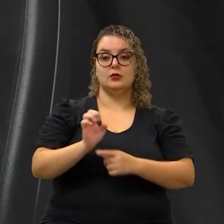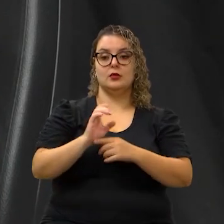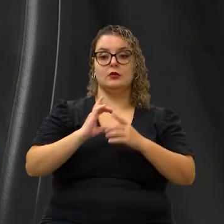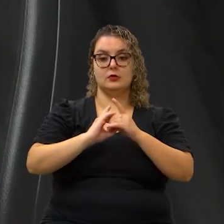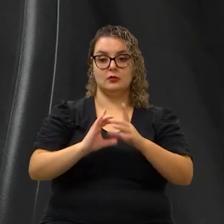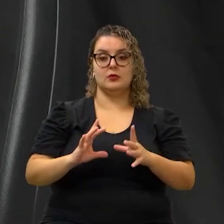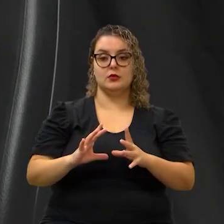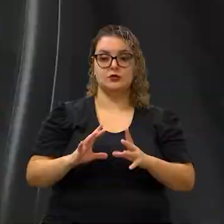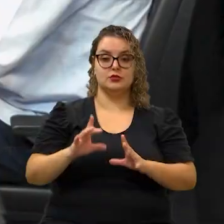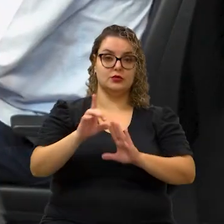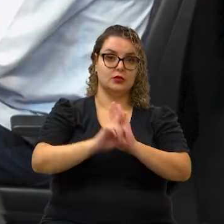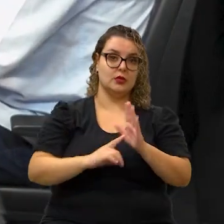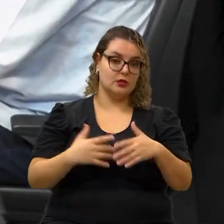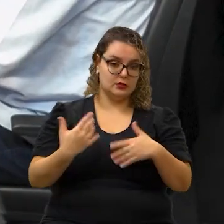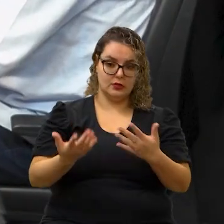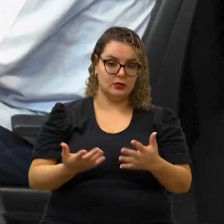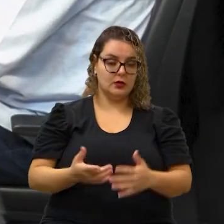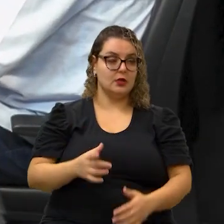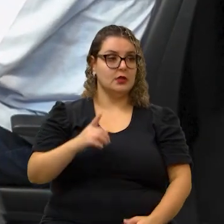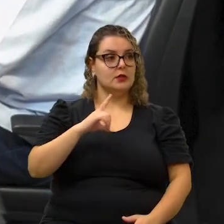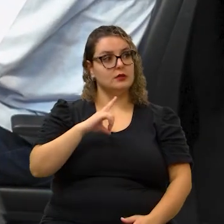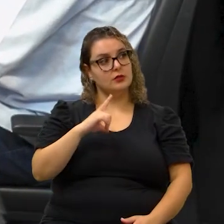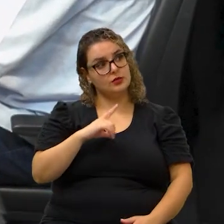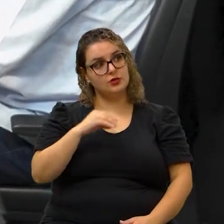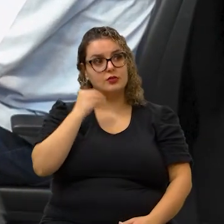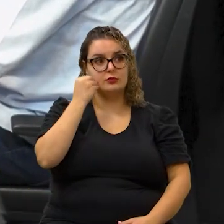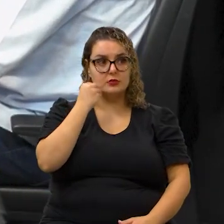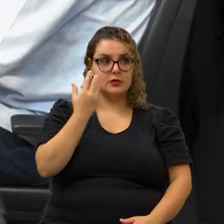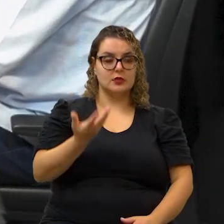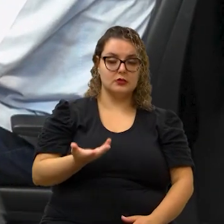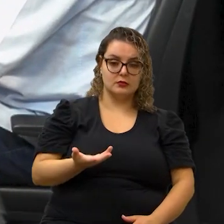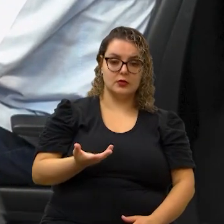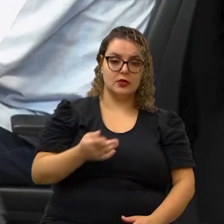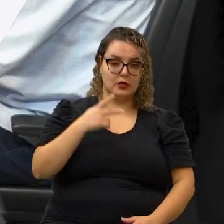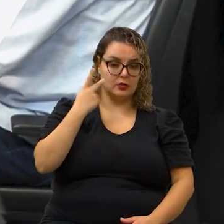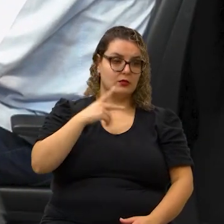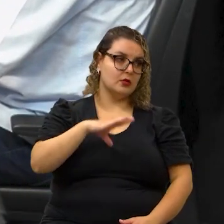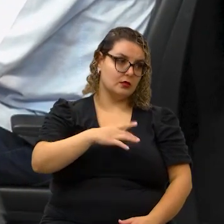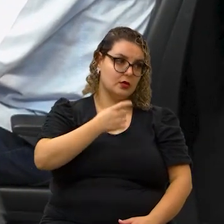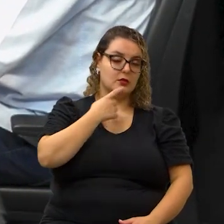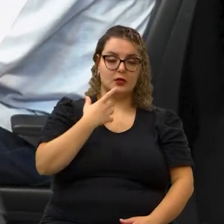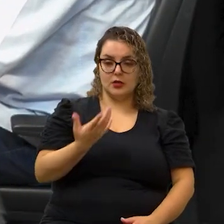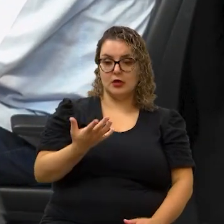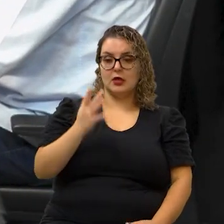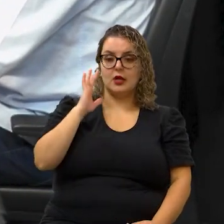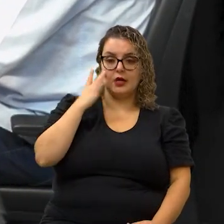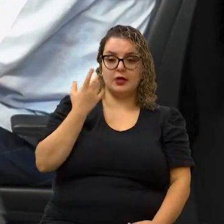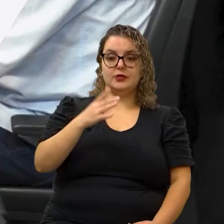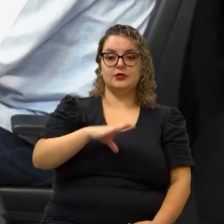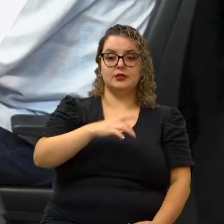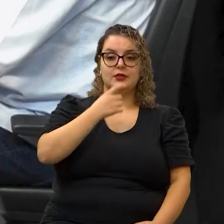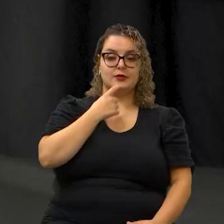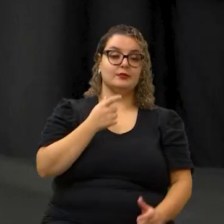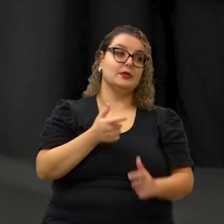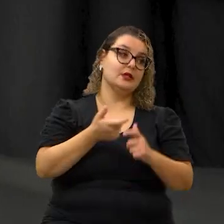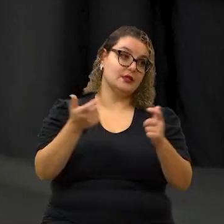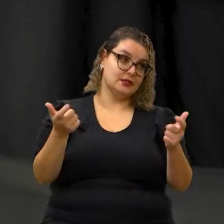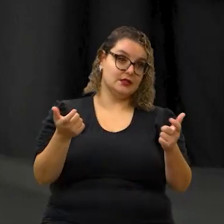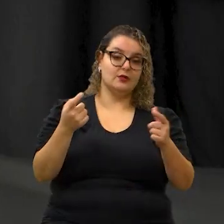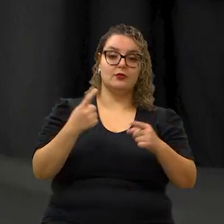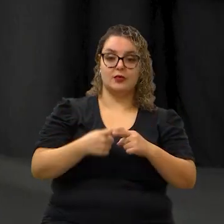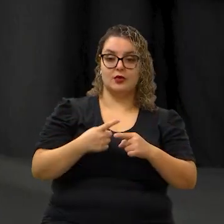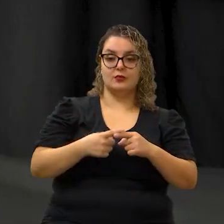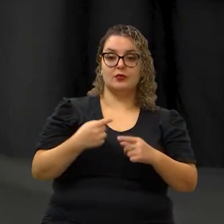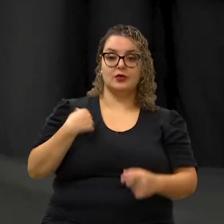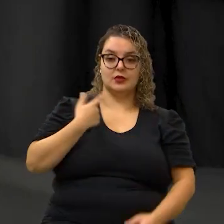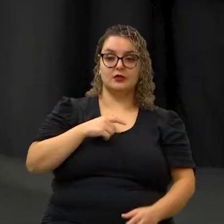Estado Democrático de Direito. Querendo ou não, você tinha uma pequena experiência como vereador em Campinas. A gente acha que Campinas é